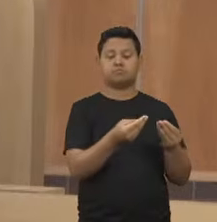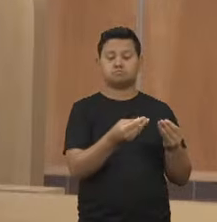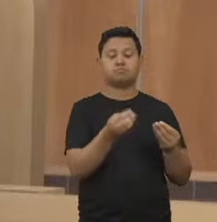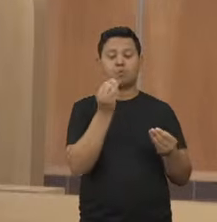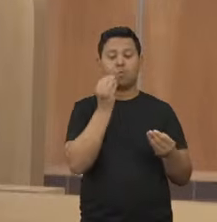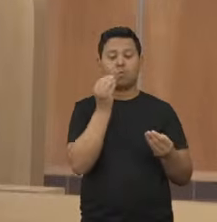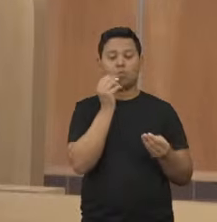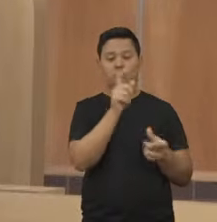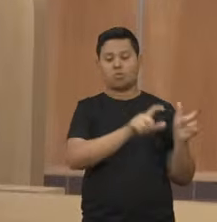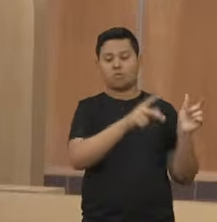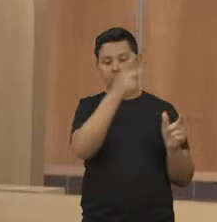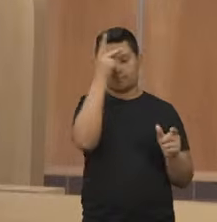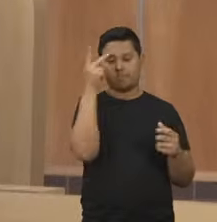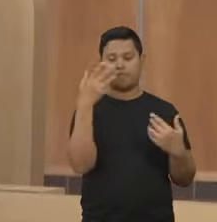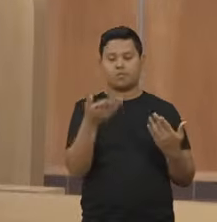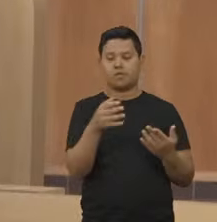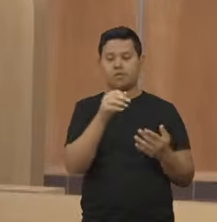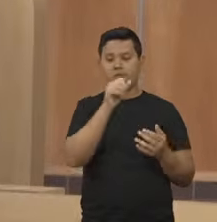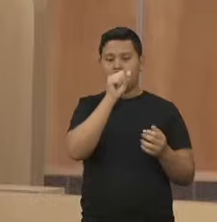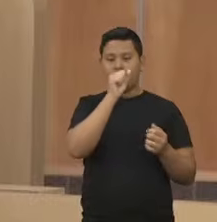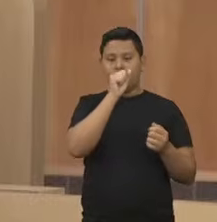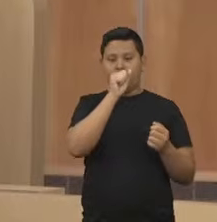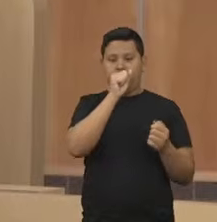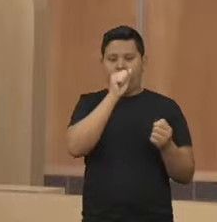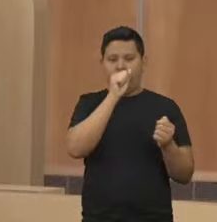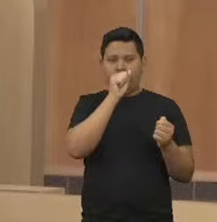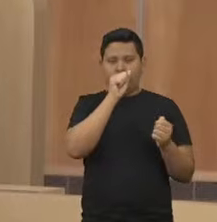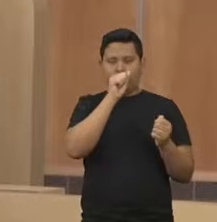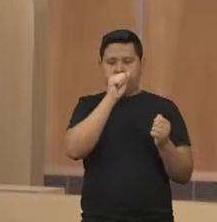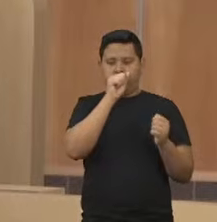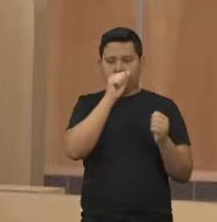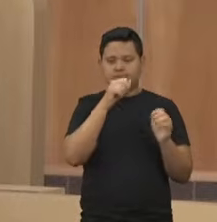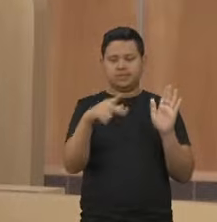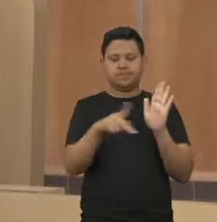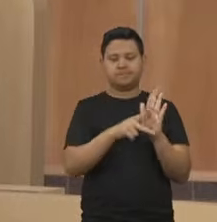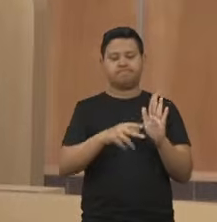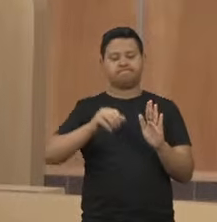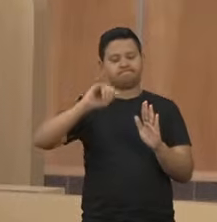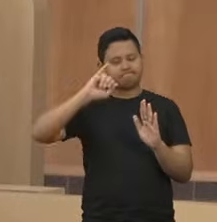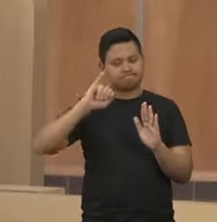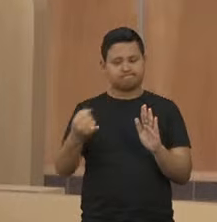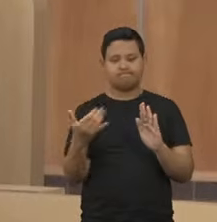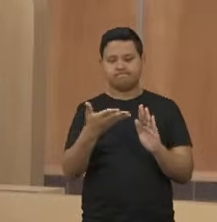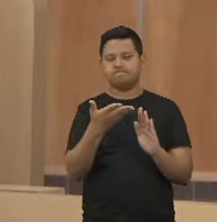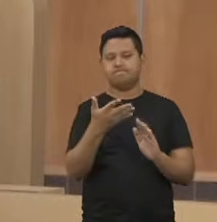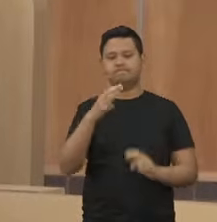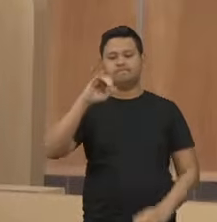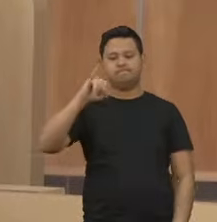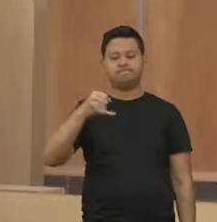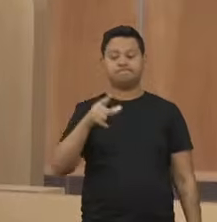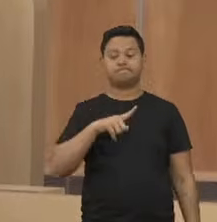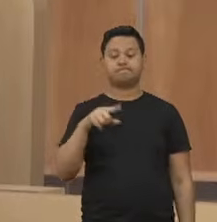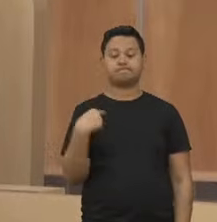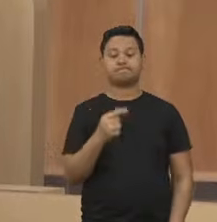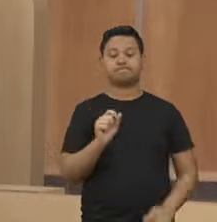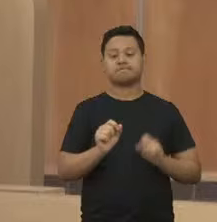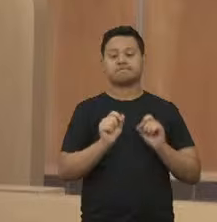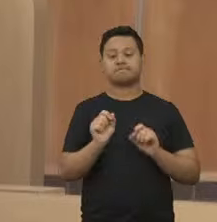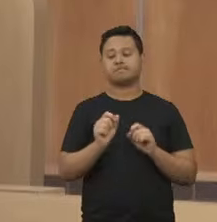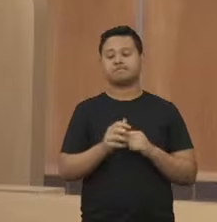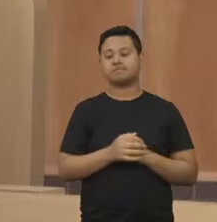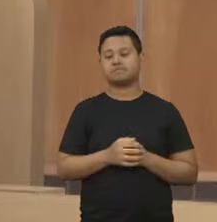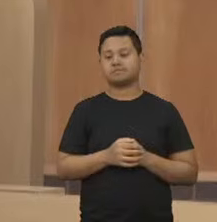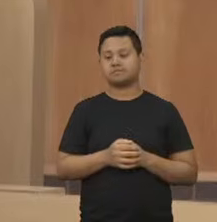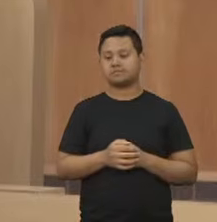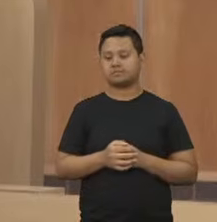alguns. Então, esse projeto aprovado vai facilitar e muito para que tenhamos